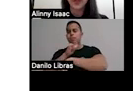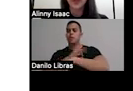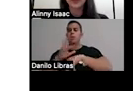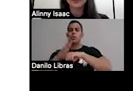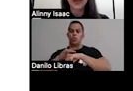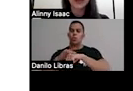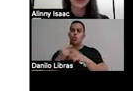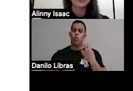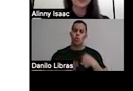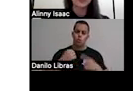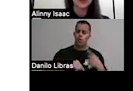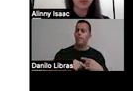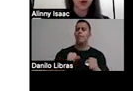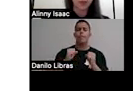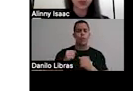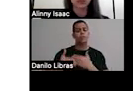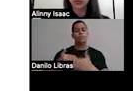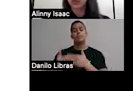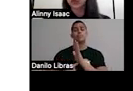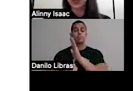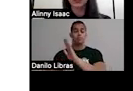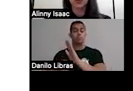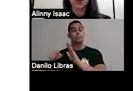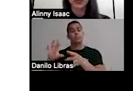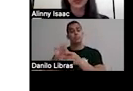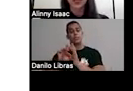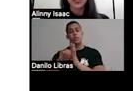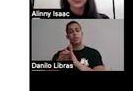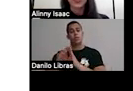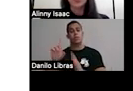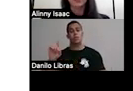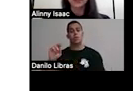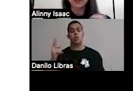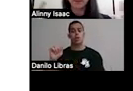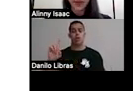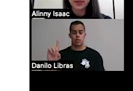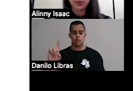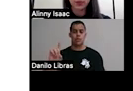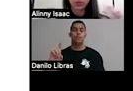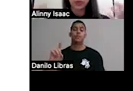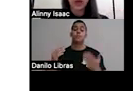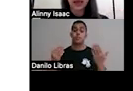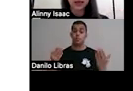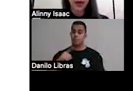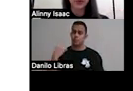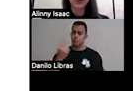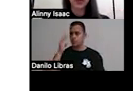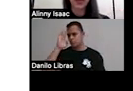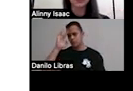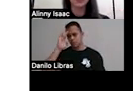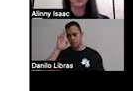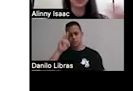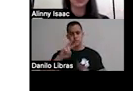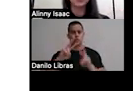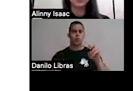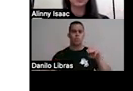enfim, repercutem tardiamente, e isso envolve, portanto, esse conceito do DORAD. E aí, quando a gente pensa, né, quando a gente fala de